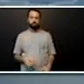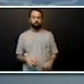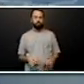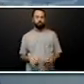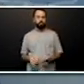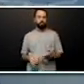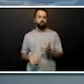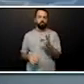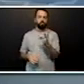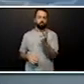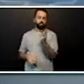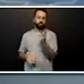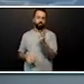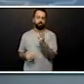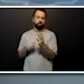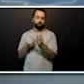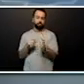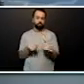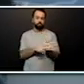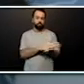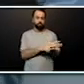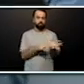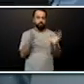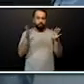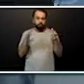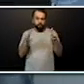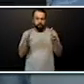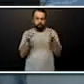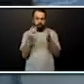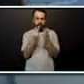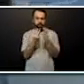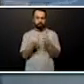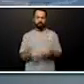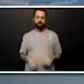módulo de menos 3, 3.